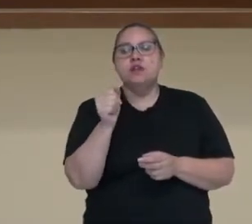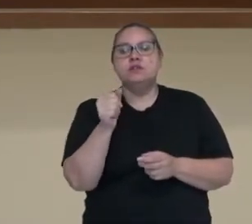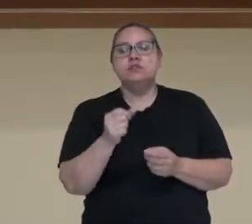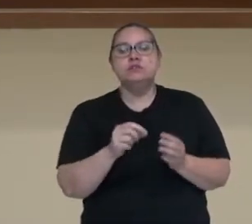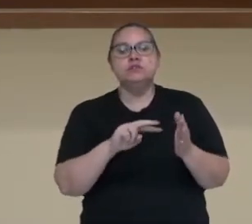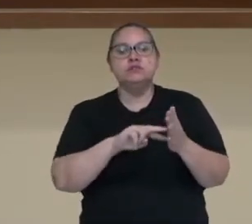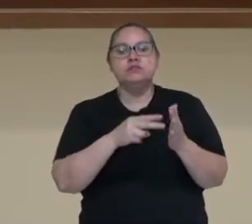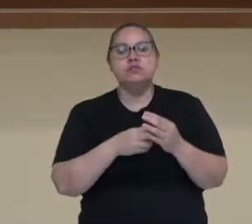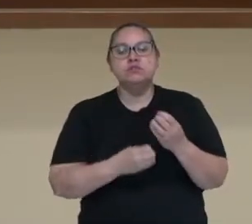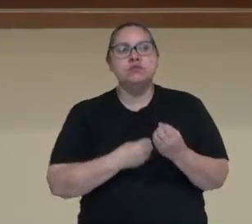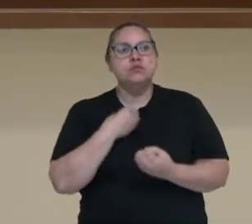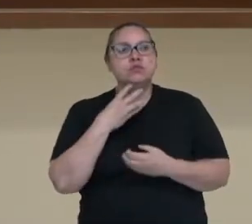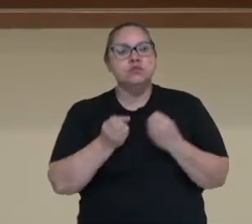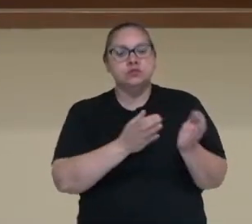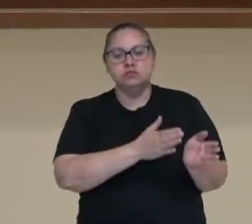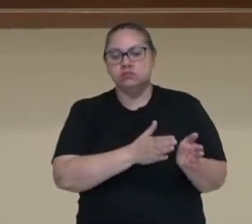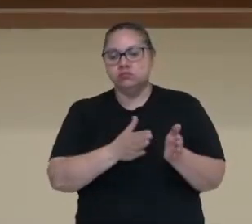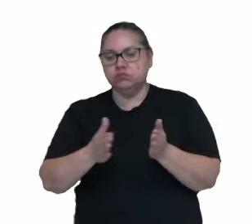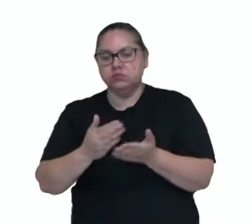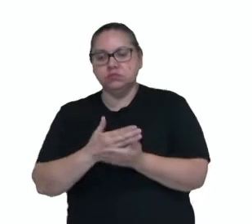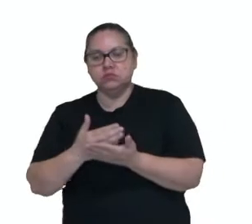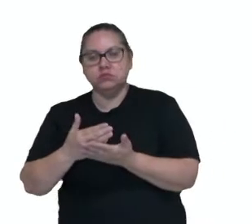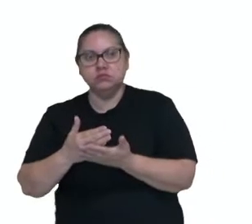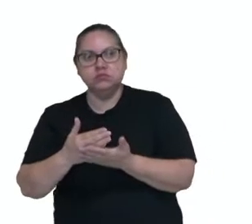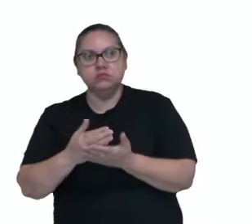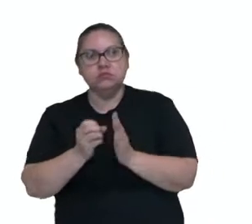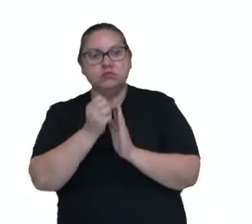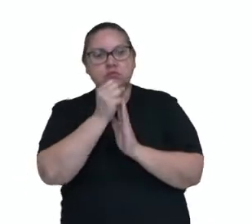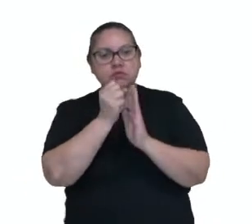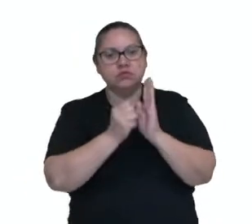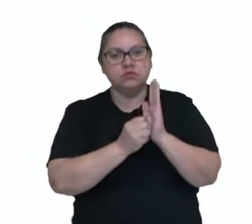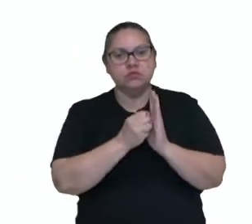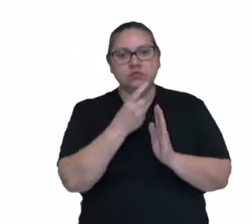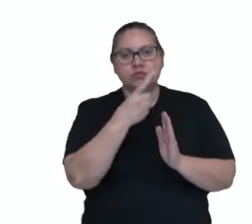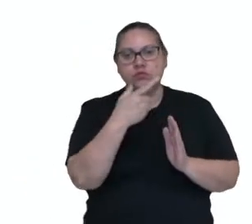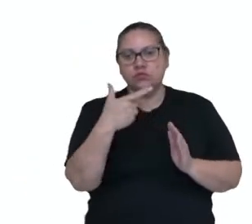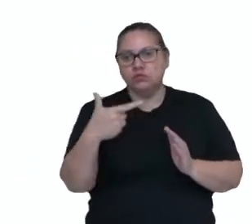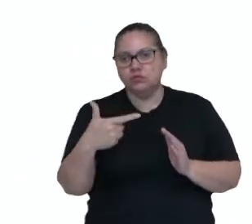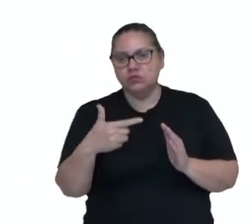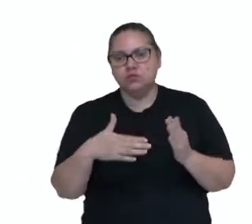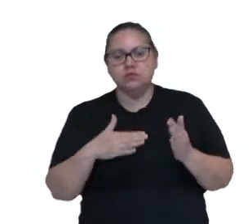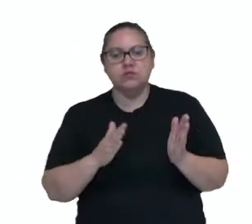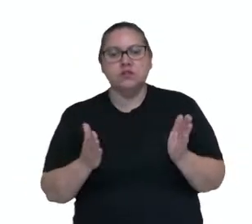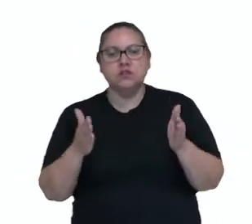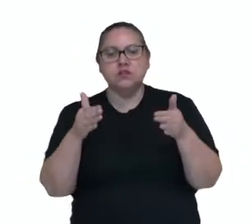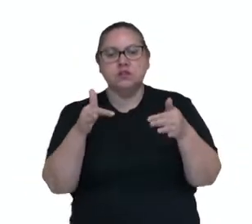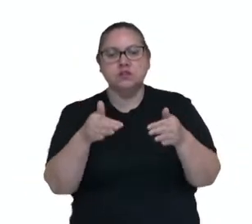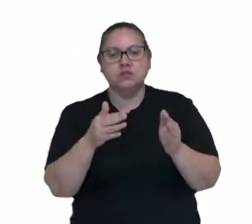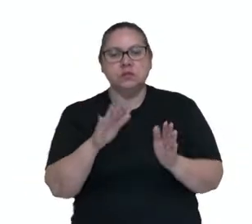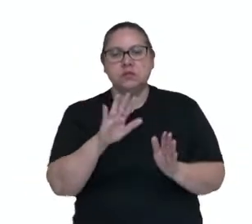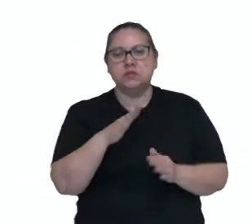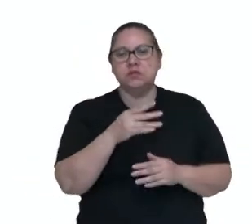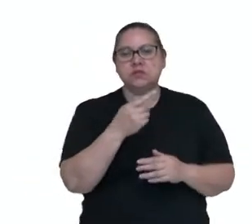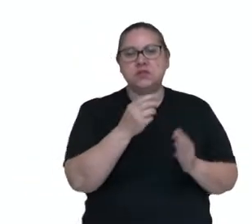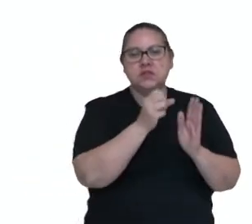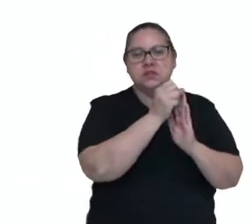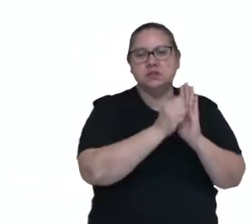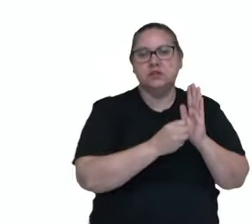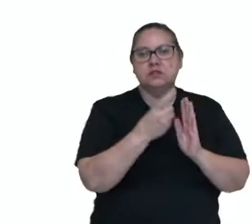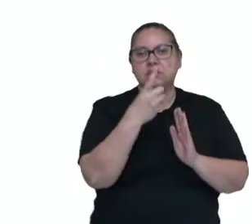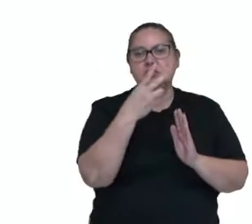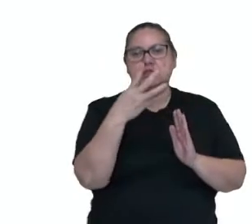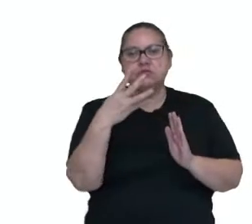Então, este período, que começou no século XII e vai até meados do século XIV, foi